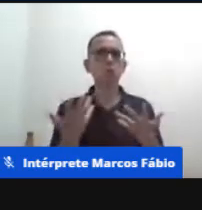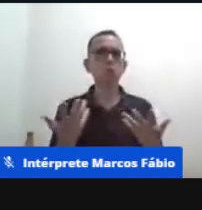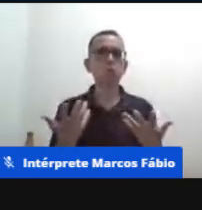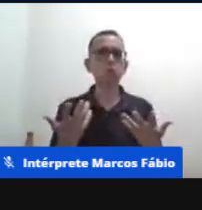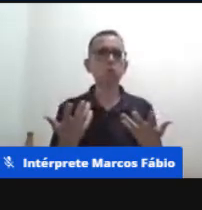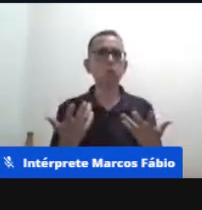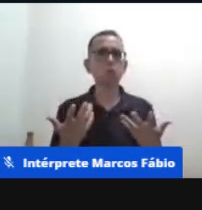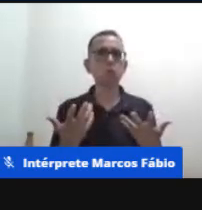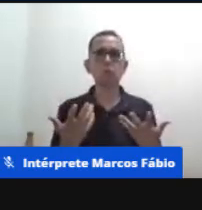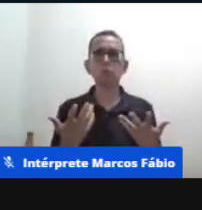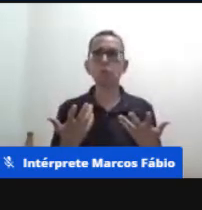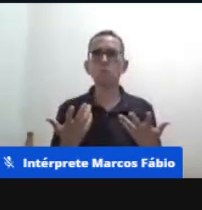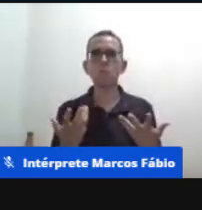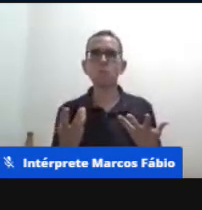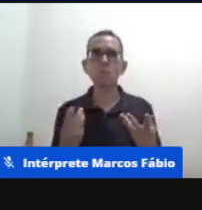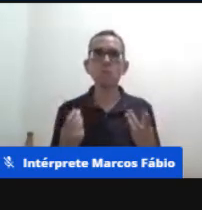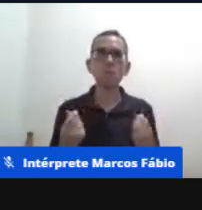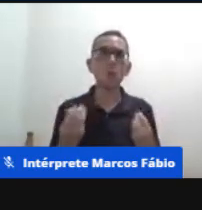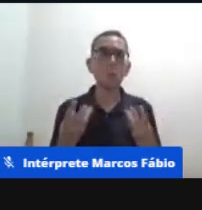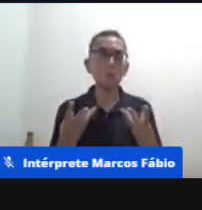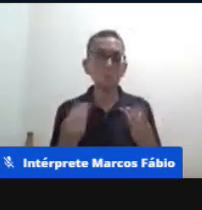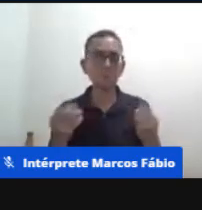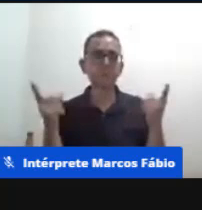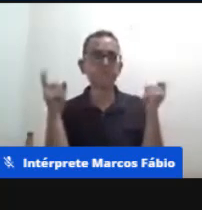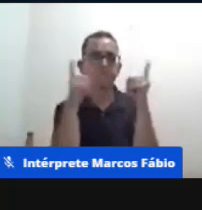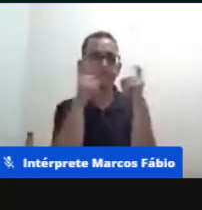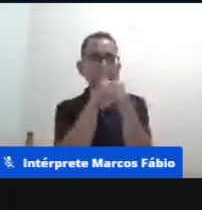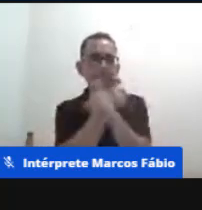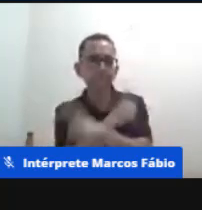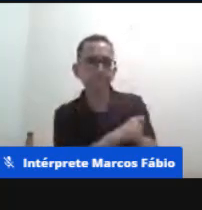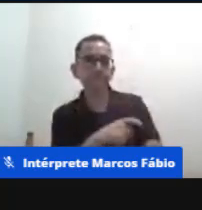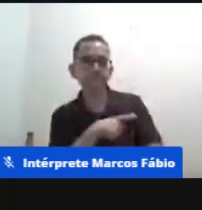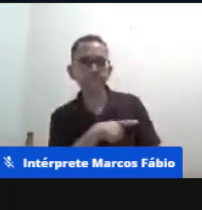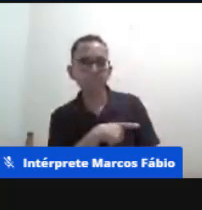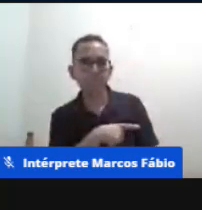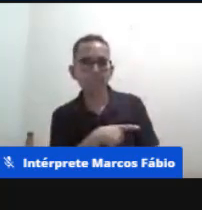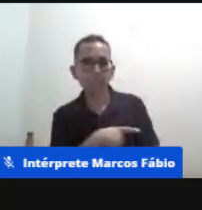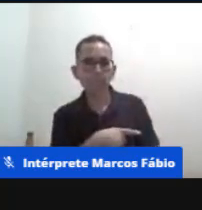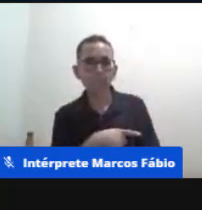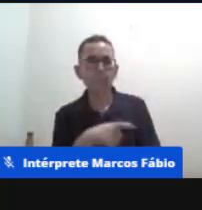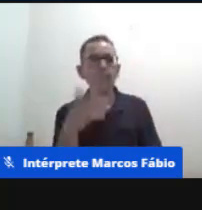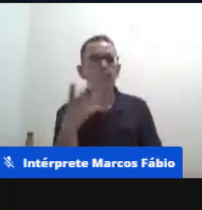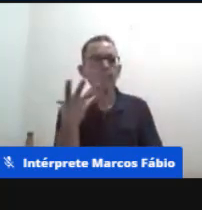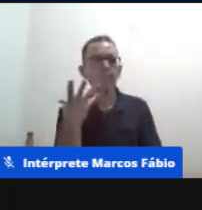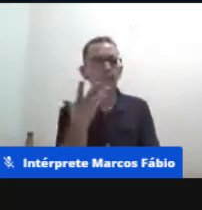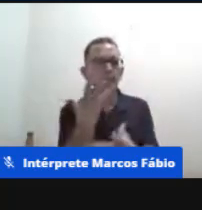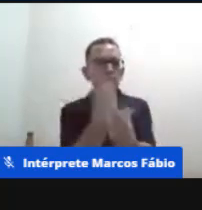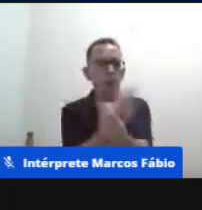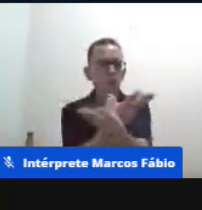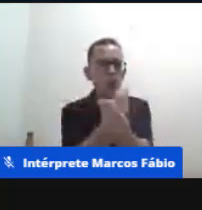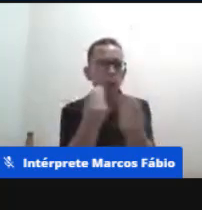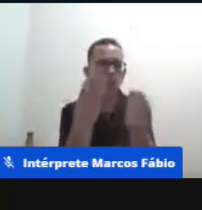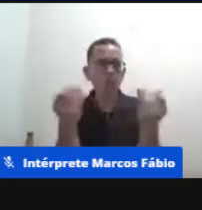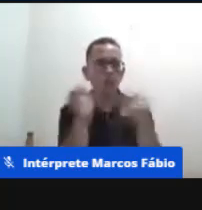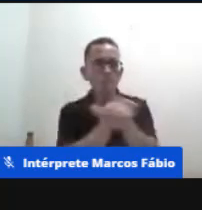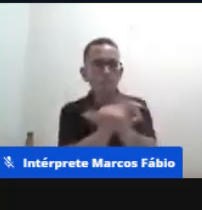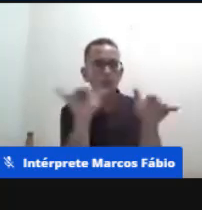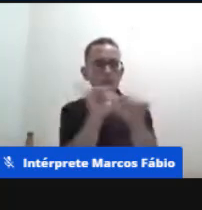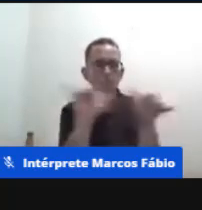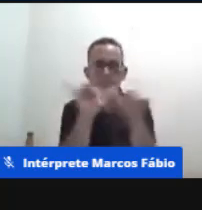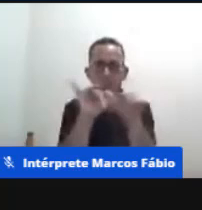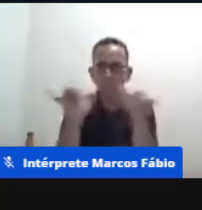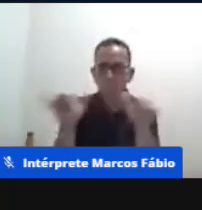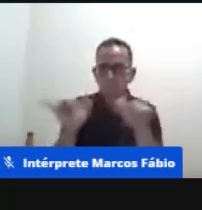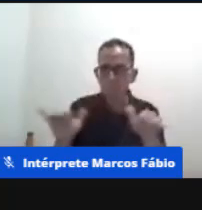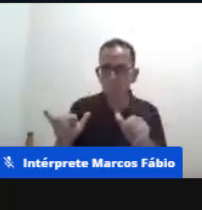extremamente complexas. A gente tem aí uma série de informações que podem trazer para essa criança, principalmente quando a